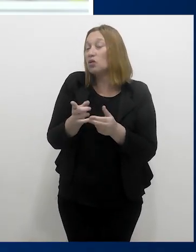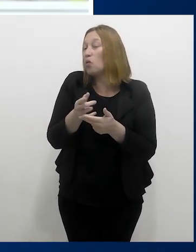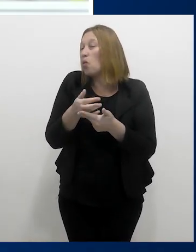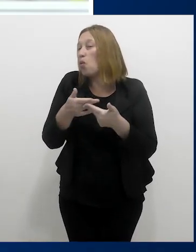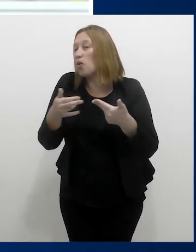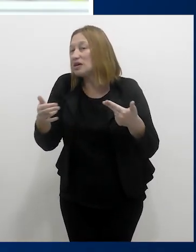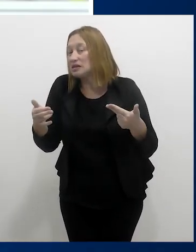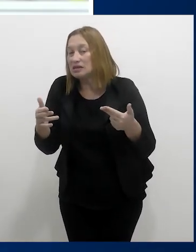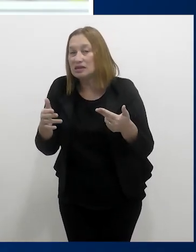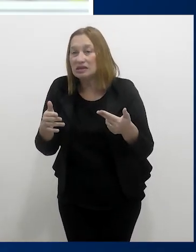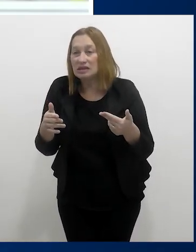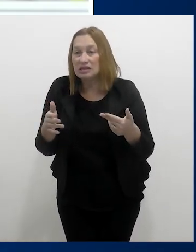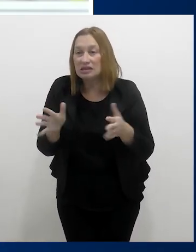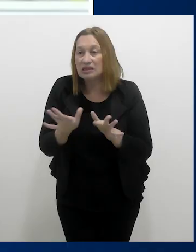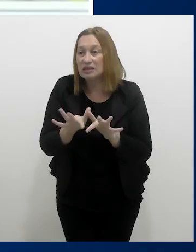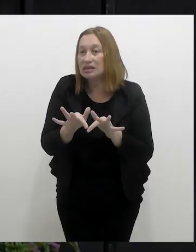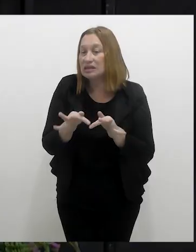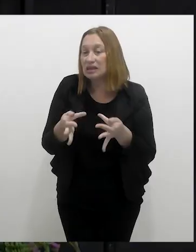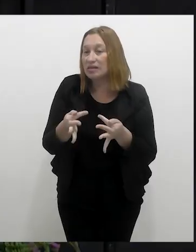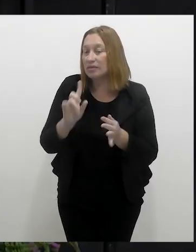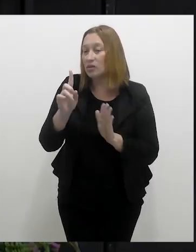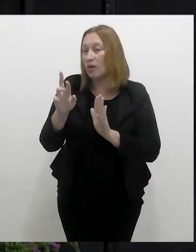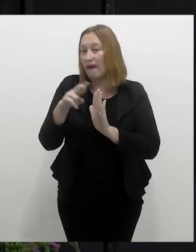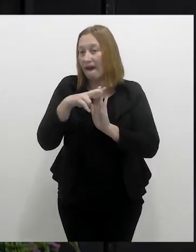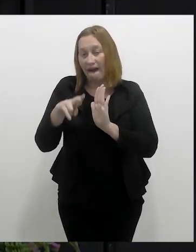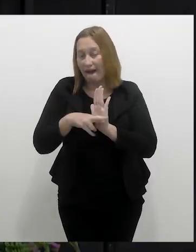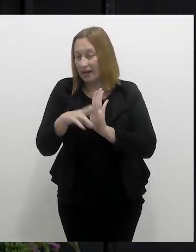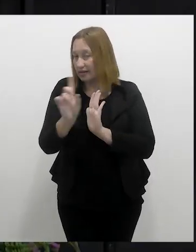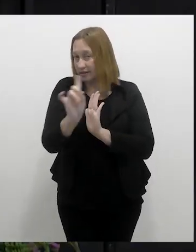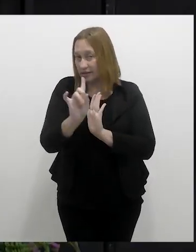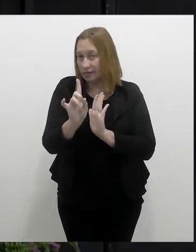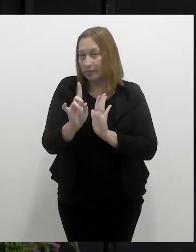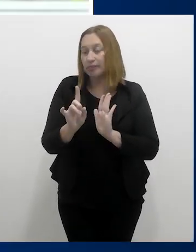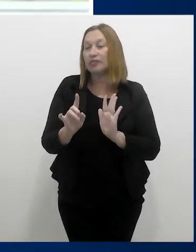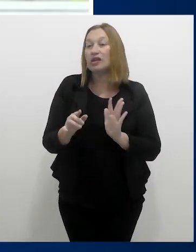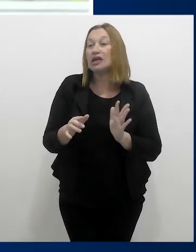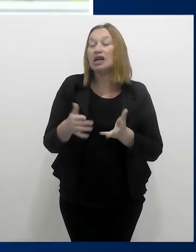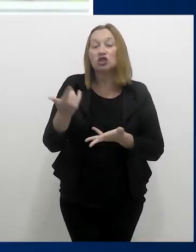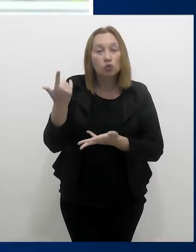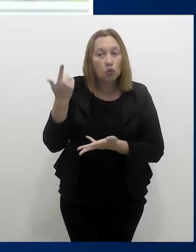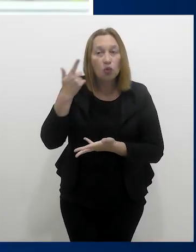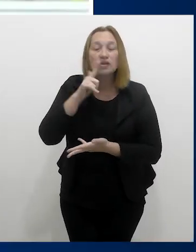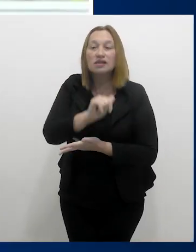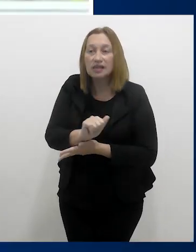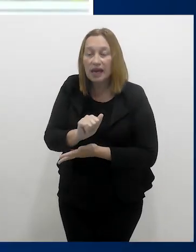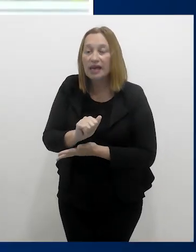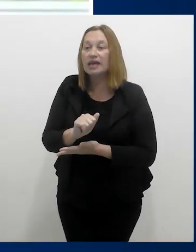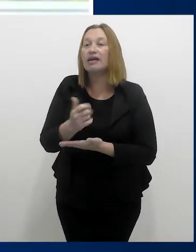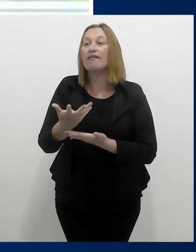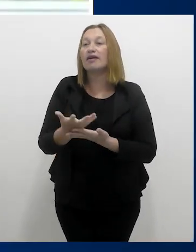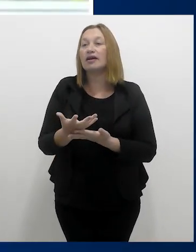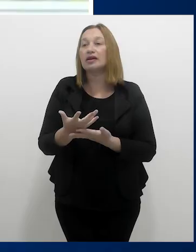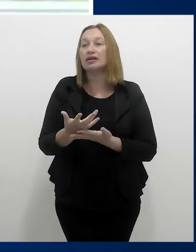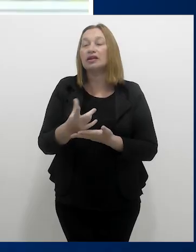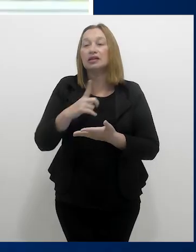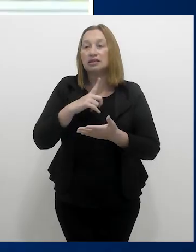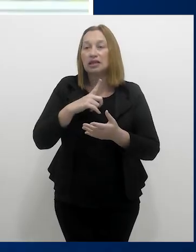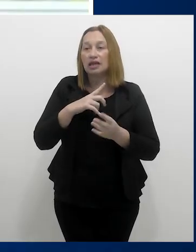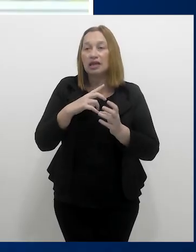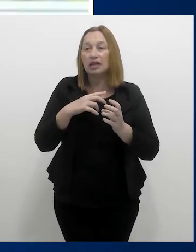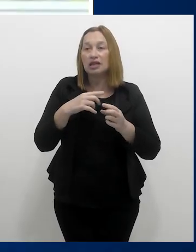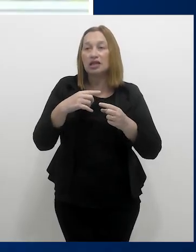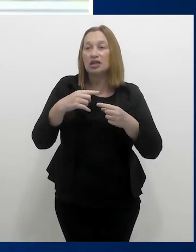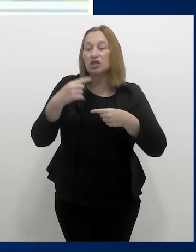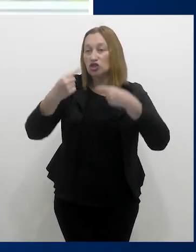coisas excepcionais, entendeu? Não é a O regra, normal né? não é esse. A gente consegue, inclusive, ter